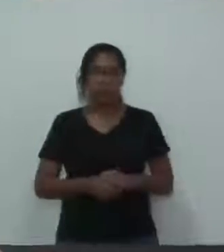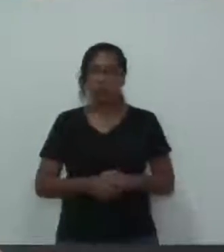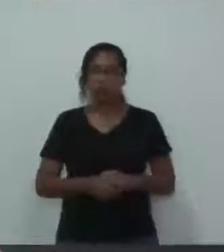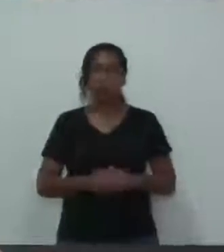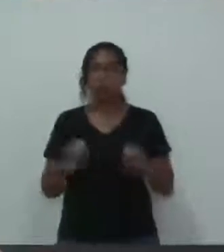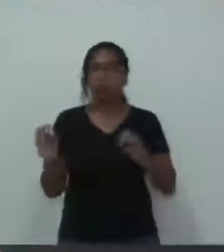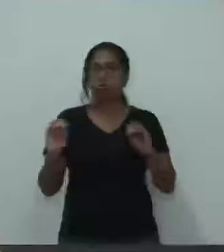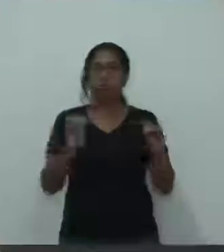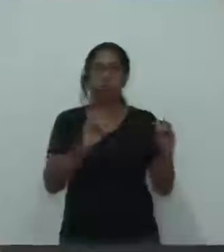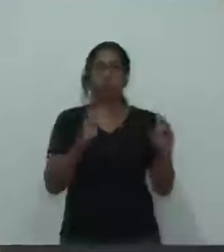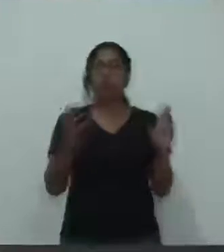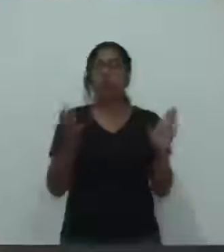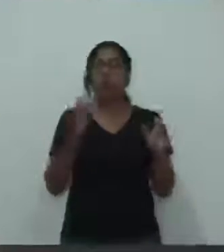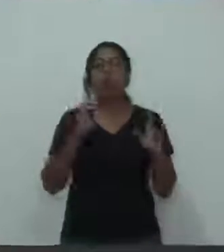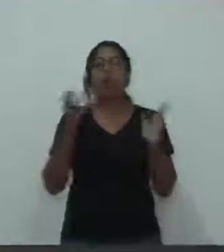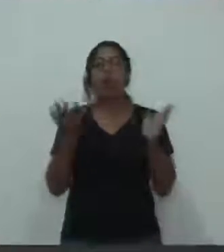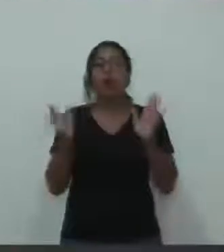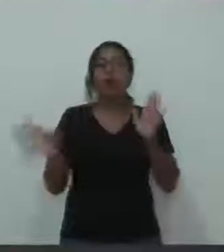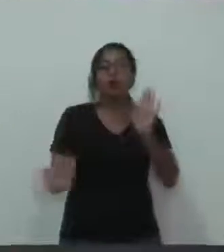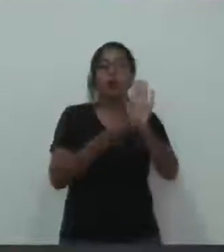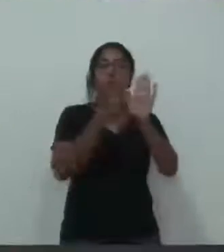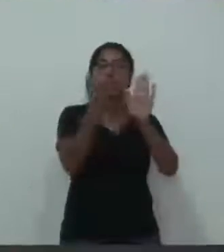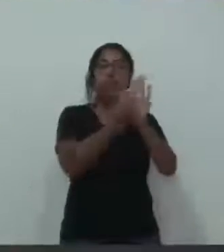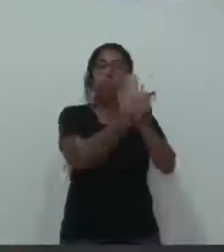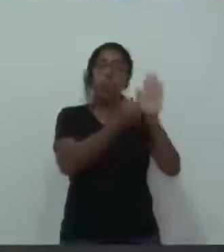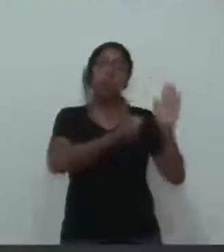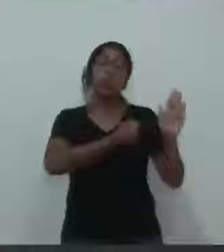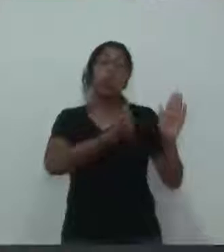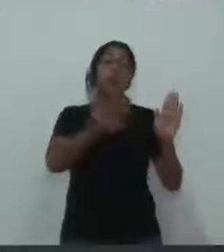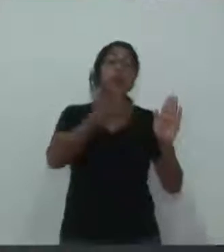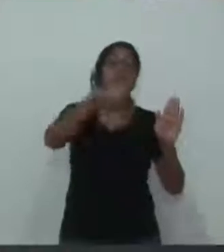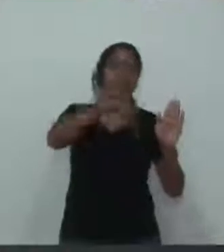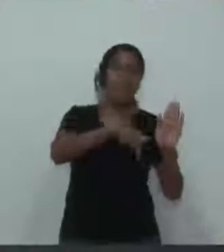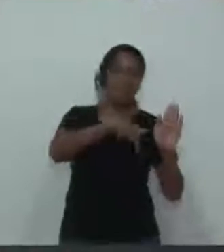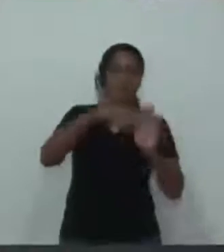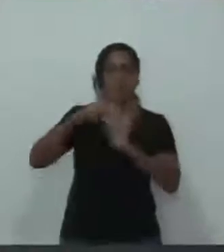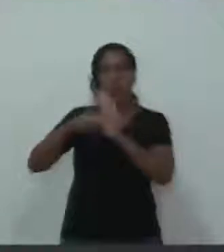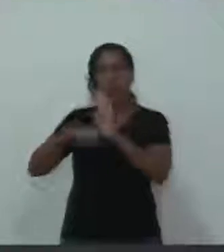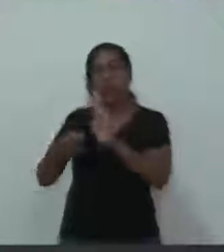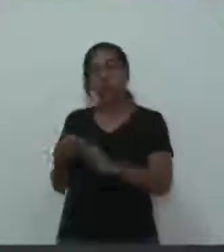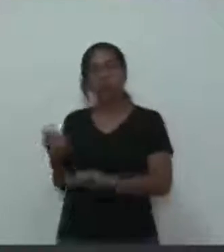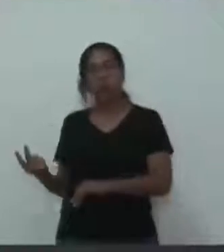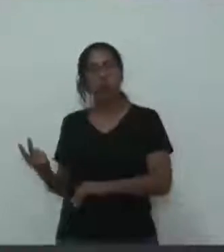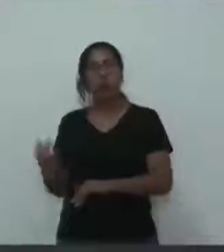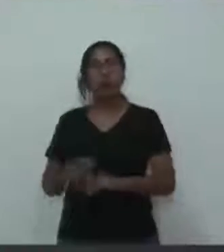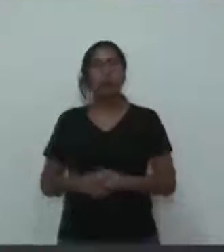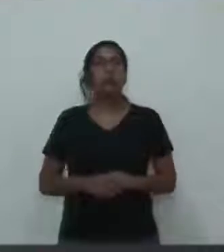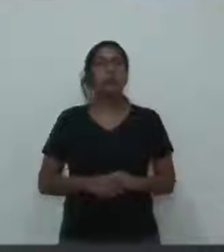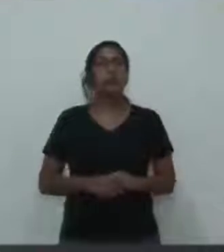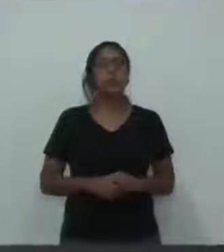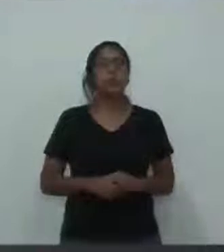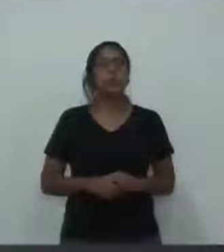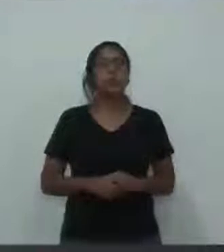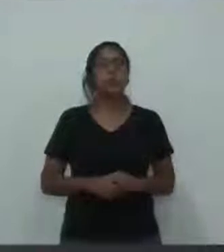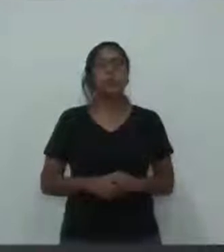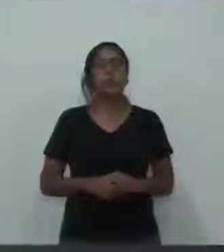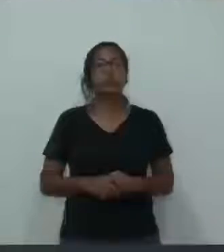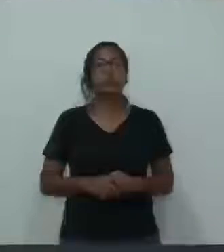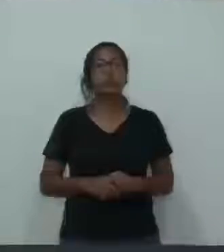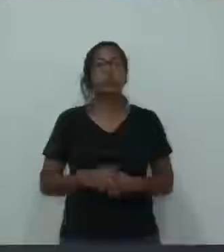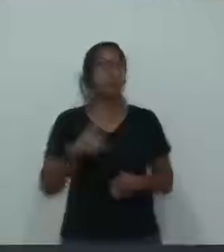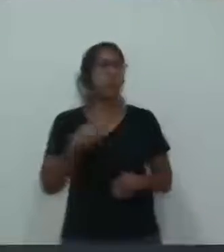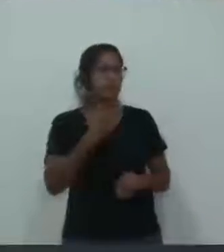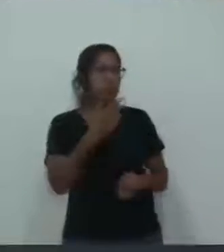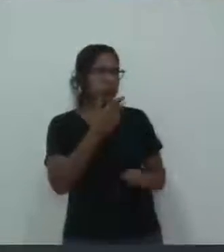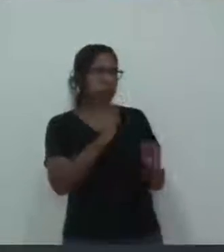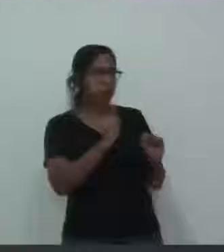Então está em discussão única a emenda supressiva número 17 ao projeto de lei complementar número 2, 2019. Peço a palavra, senhor presidente.